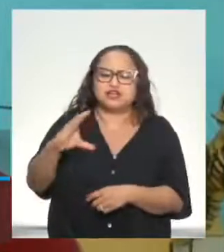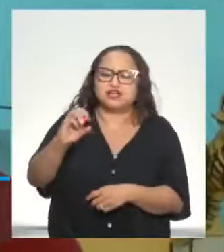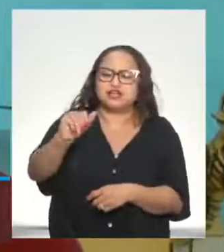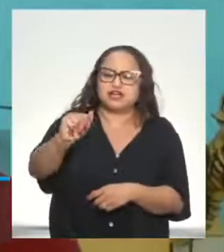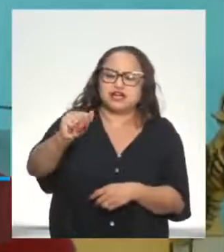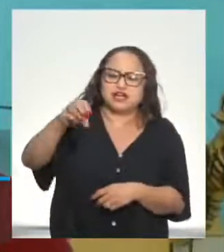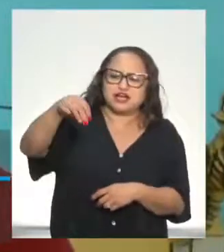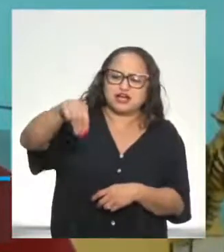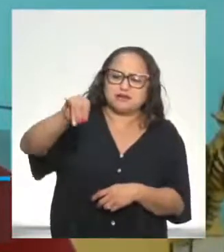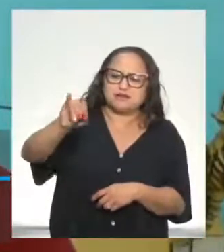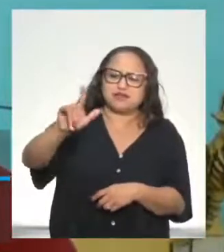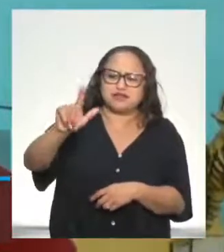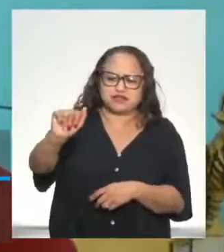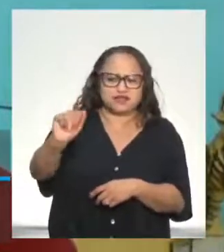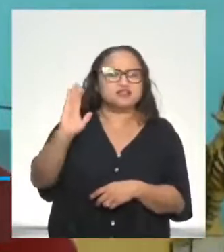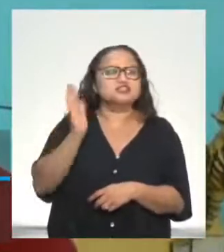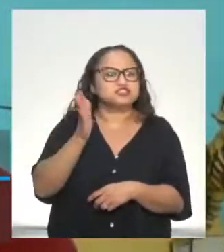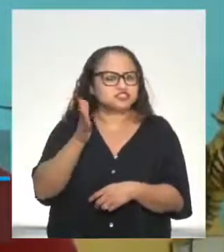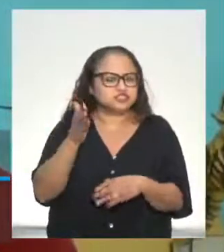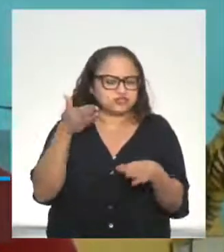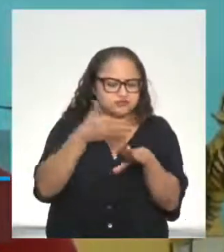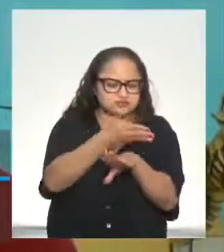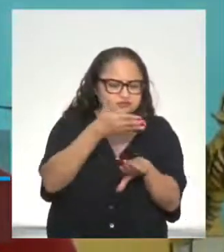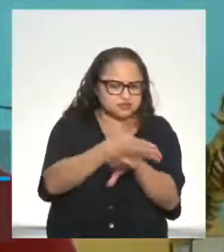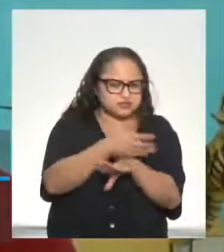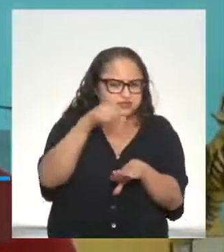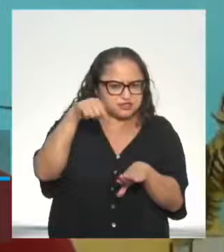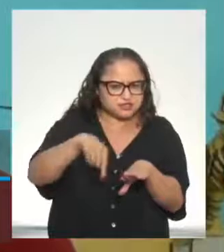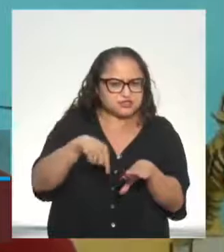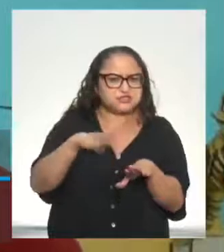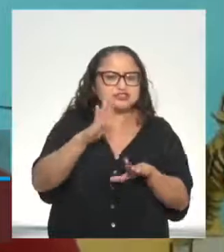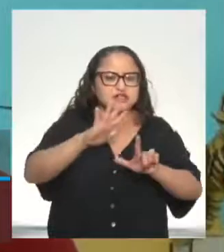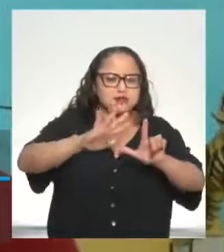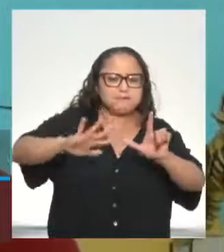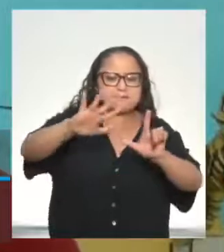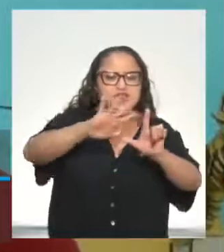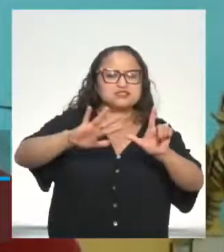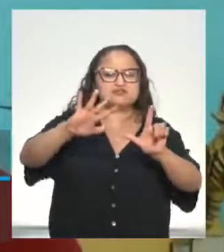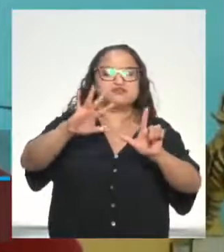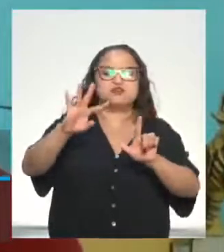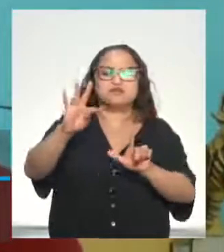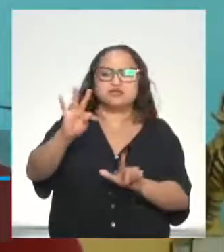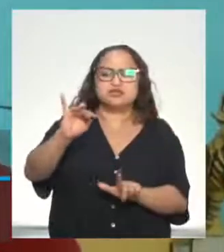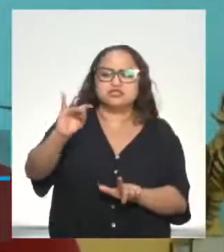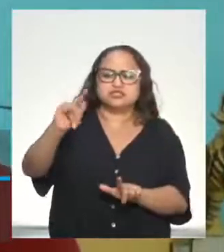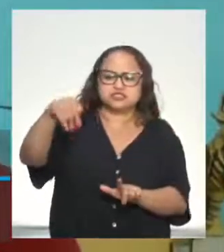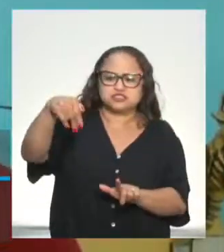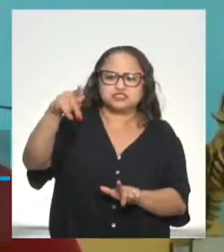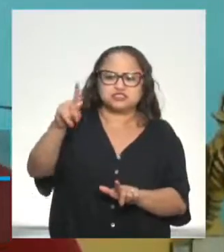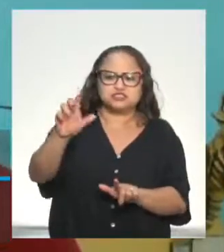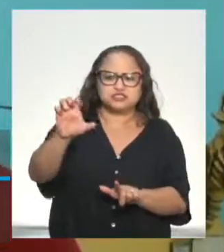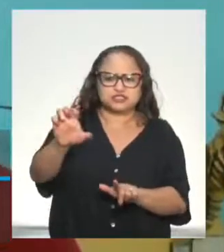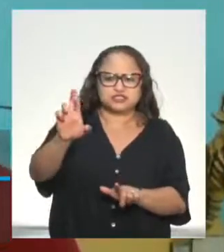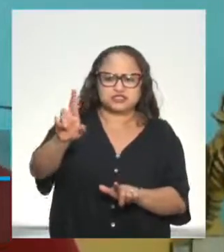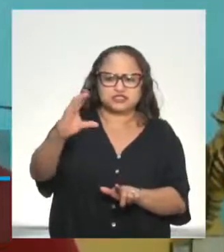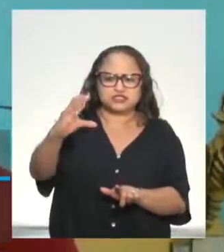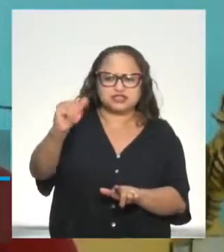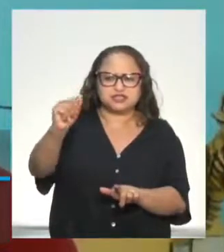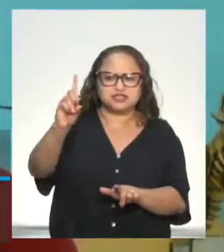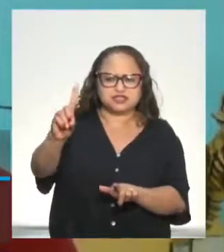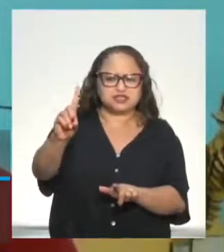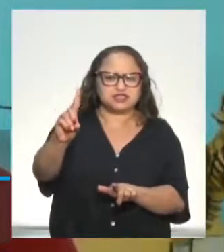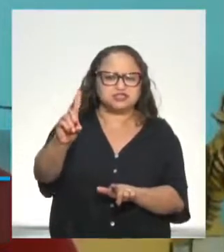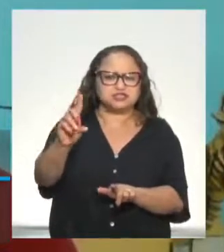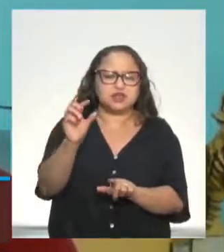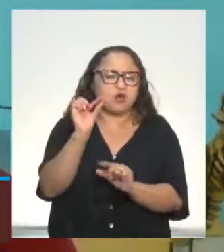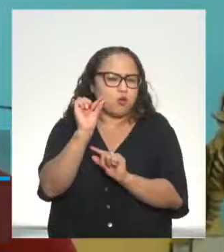aqui no CIEP, trabalhou um pouquinho com uma plataforma chamada Tinkercad, e é um pouquinho